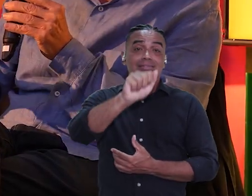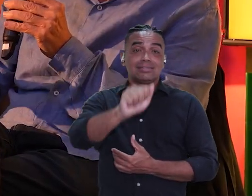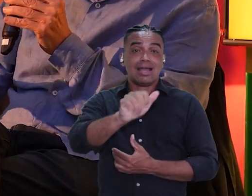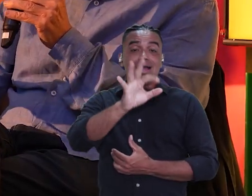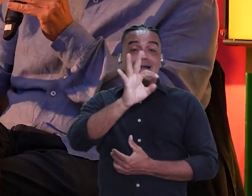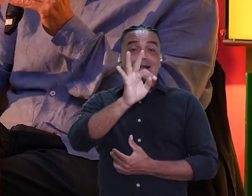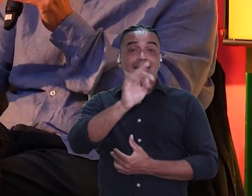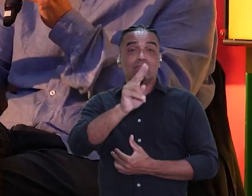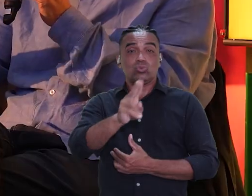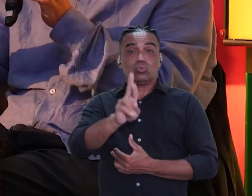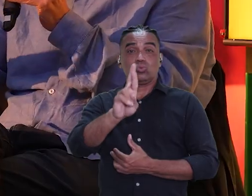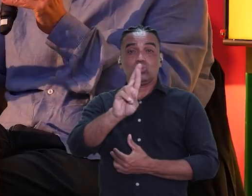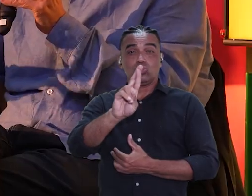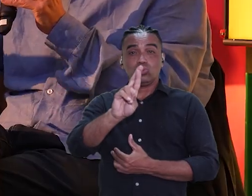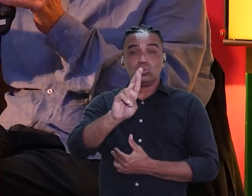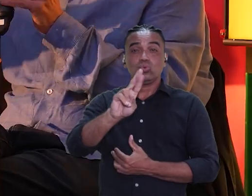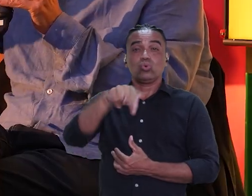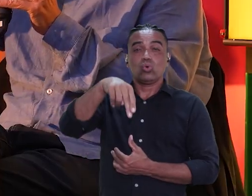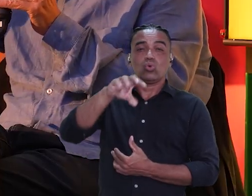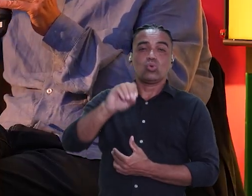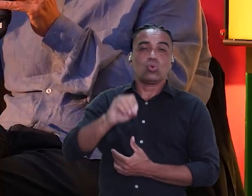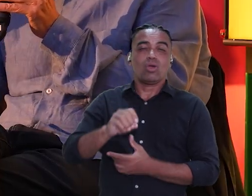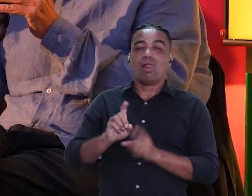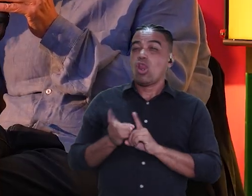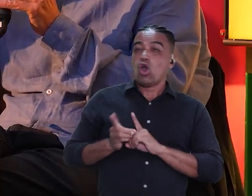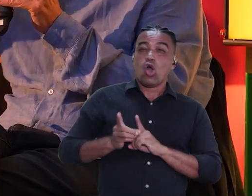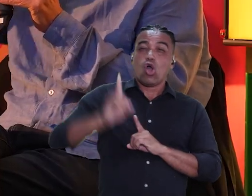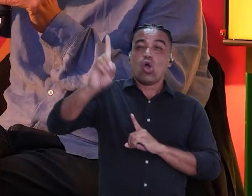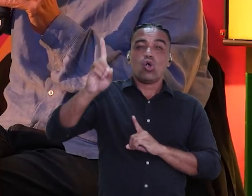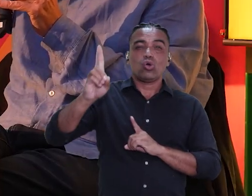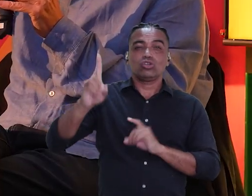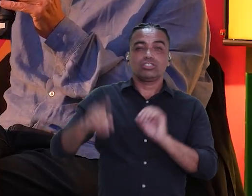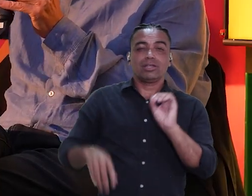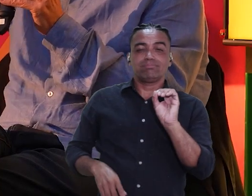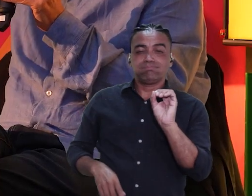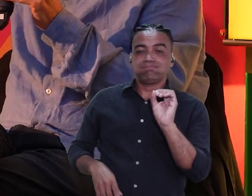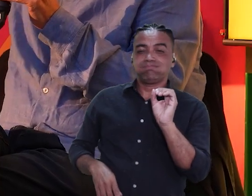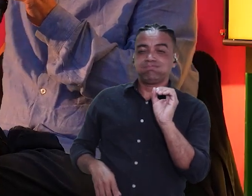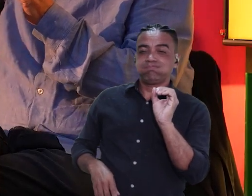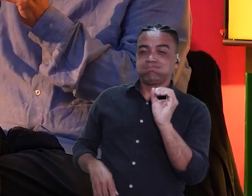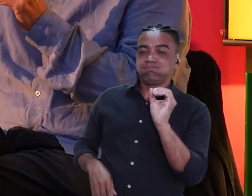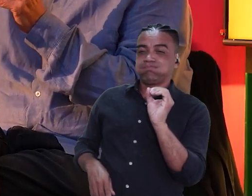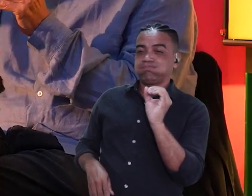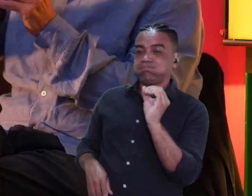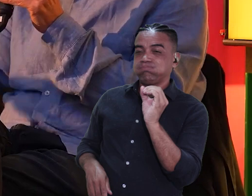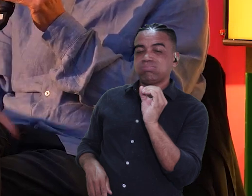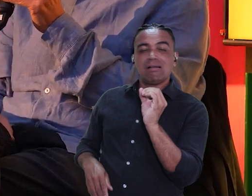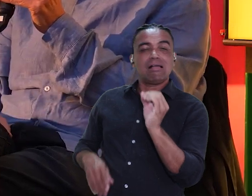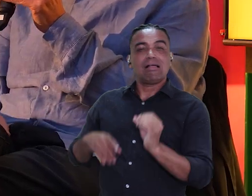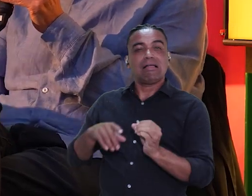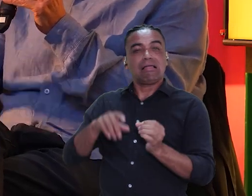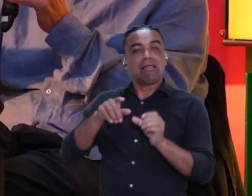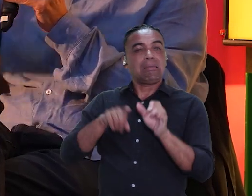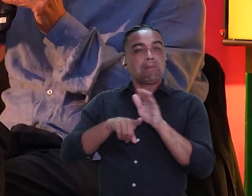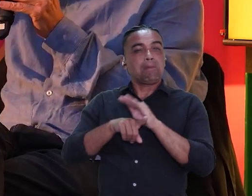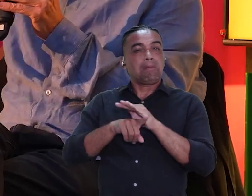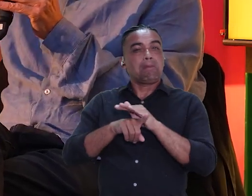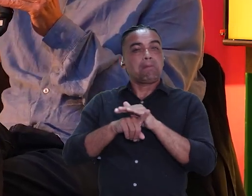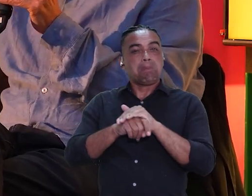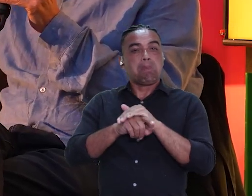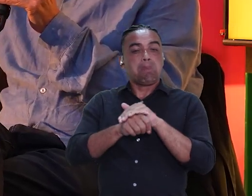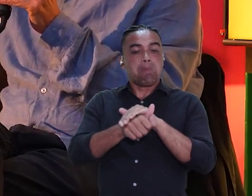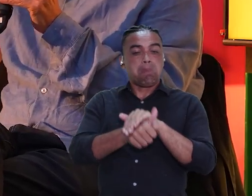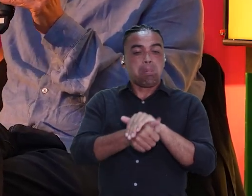lento. Né? E como, durante milênios, o céu foi como se fosse um livro, né, que se